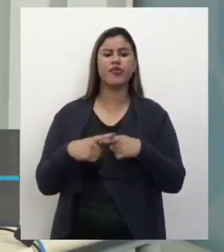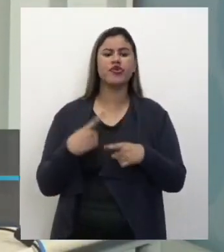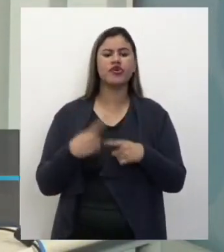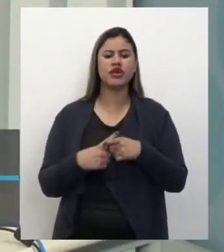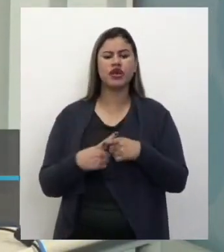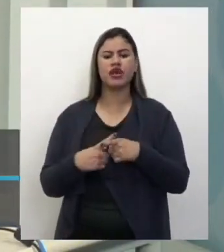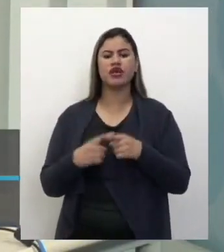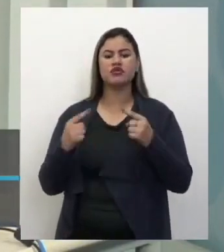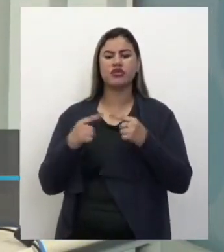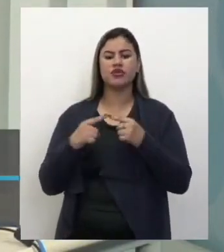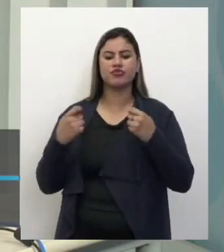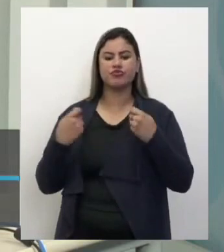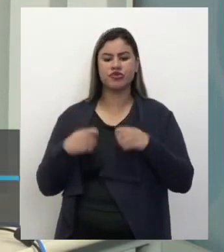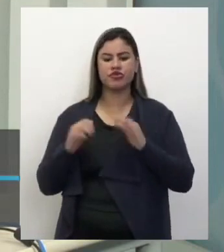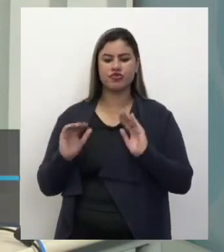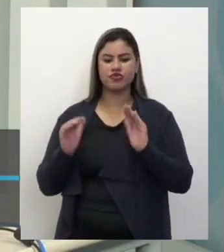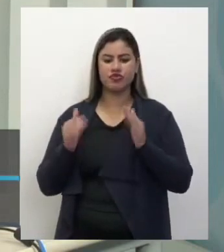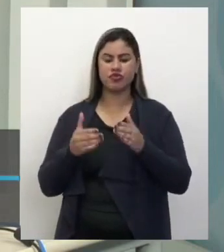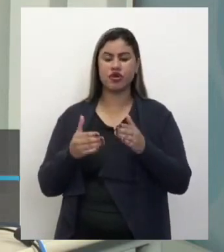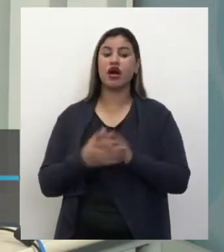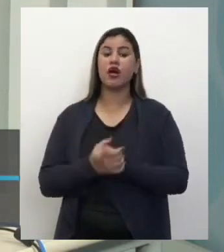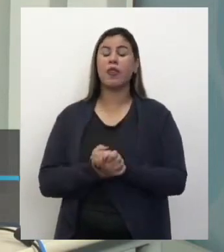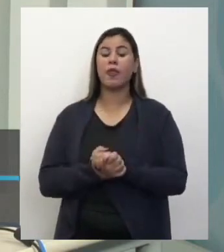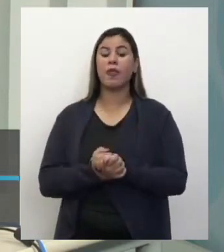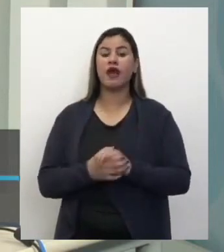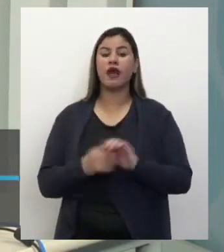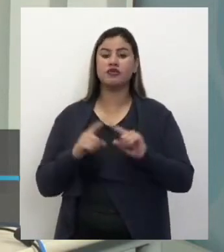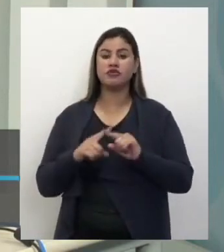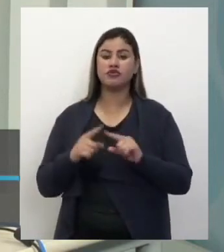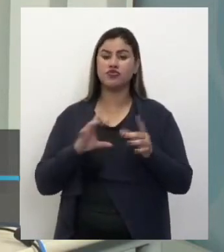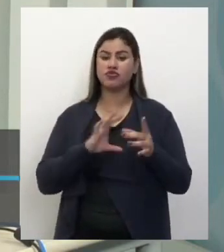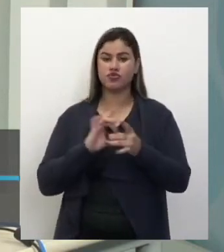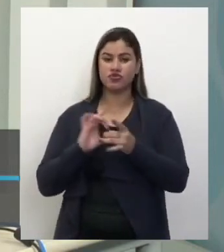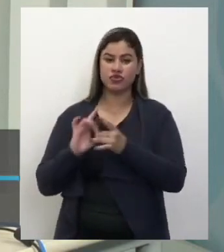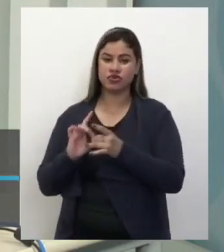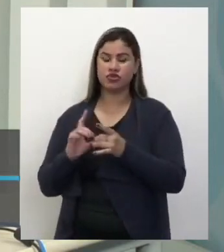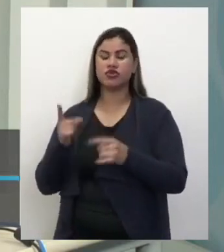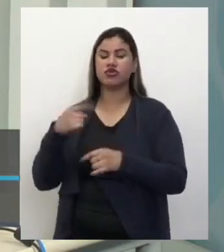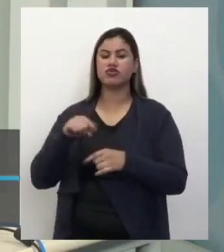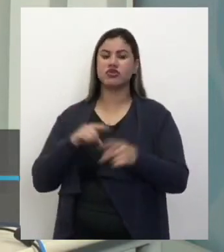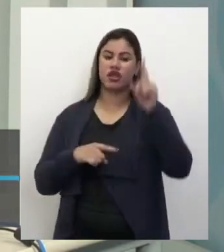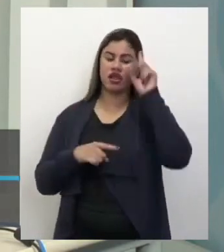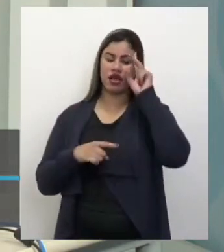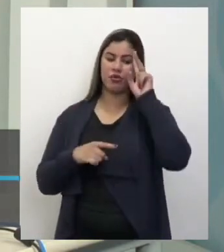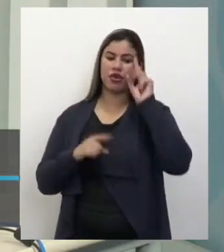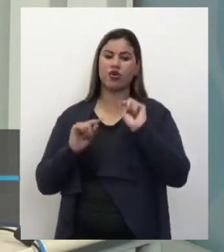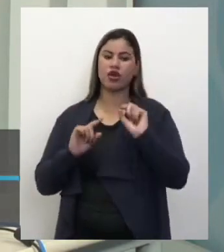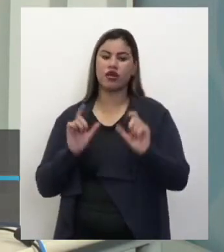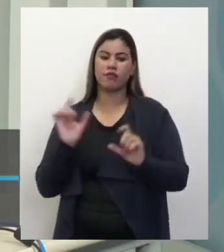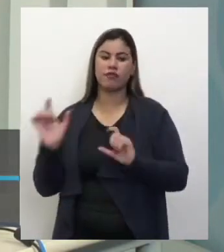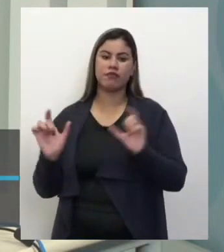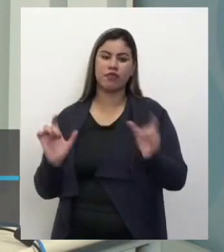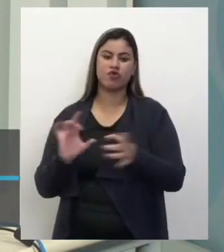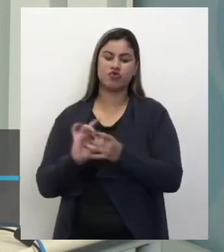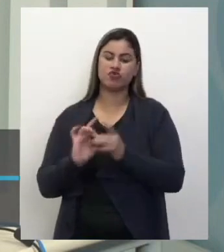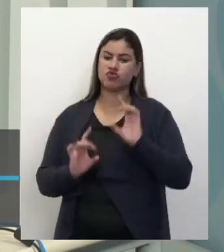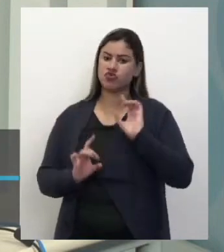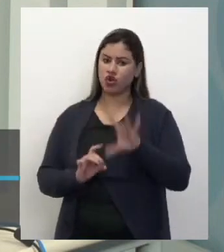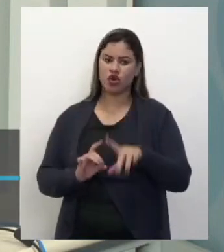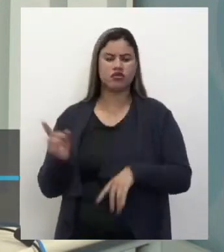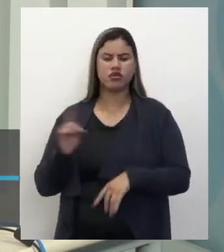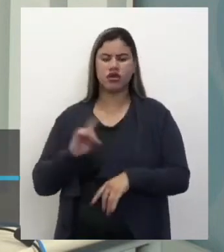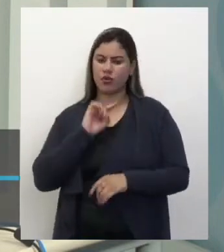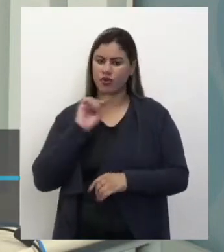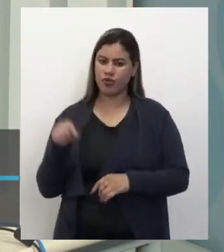ser direcional. Aí, nos articuladores, nós precisamos lembrar que não são somente as conjunções que entram. Então, a pontuação,